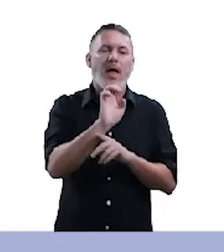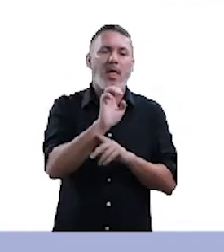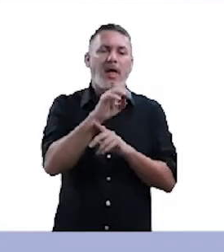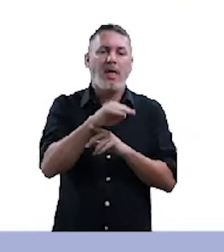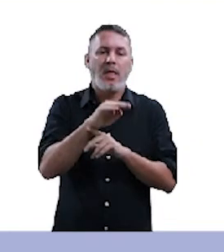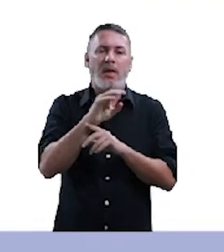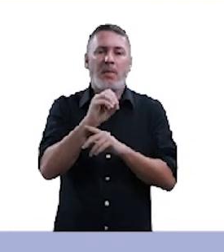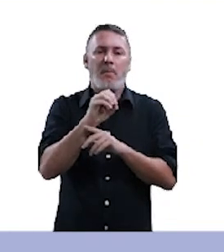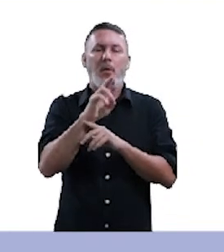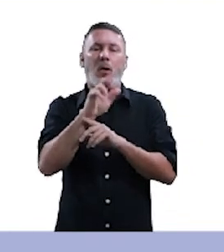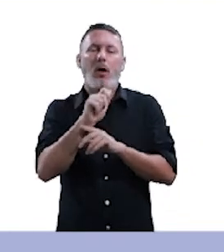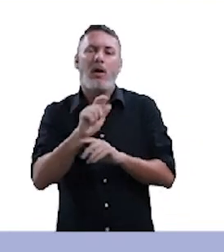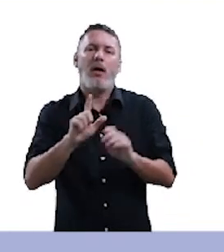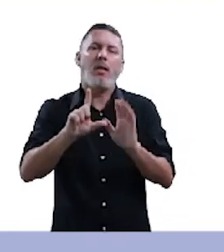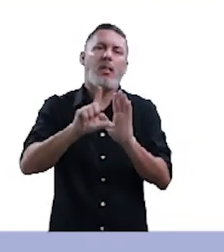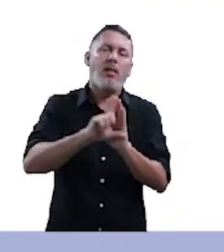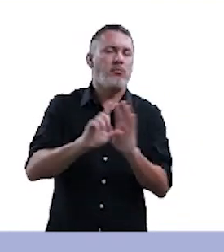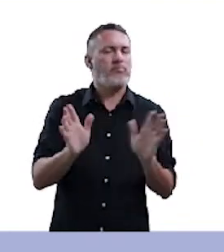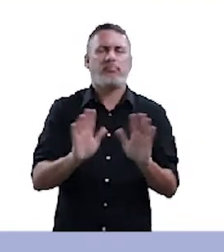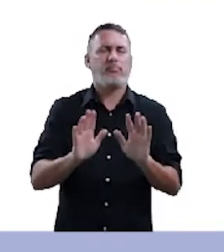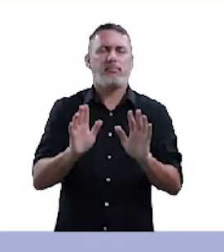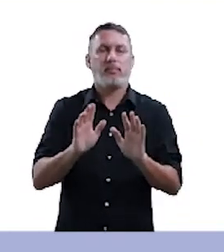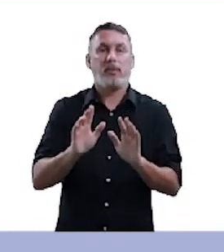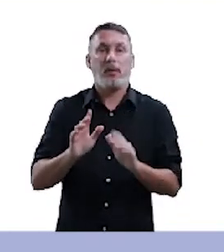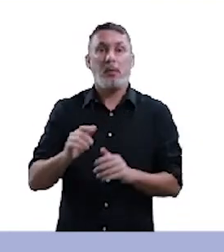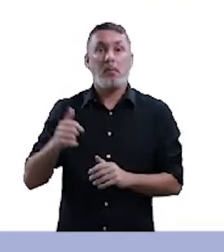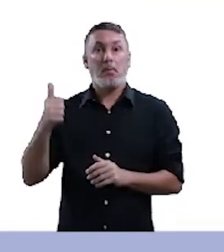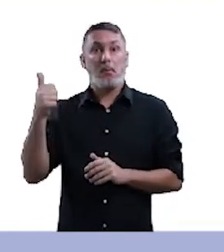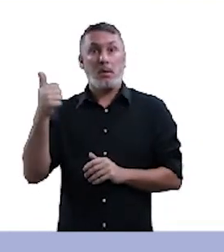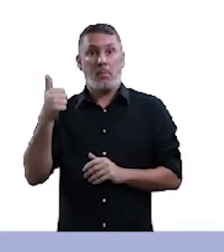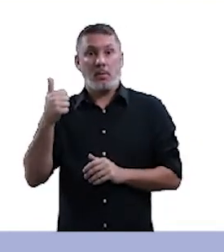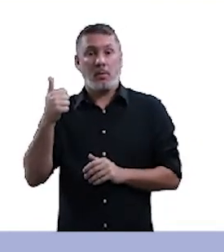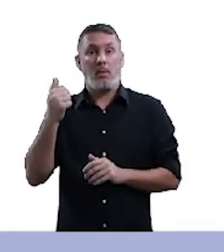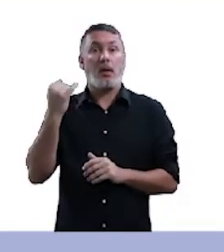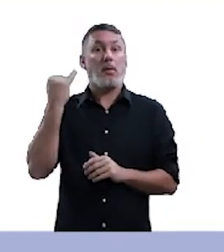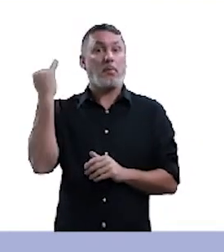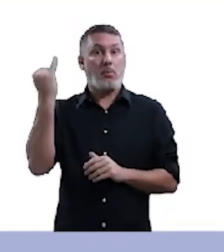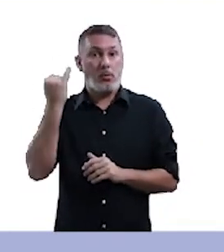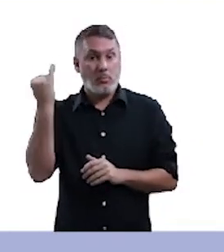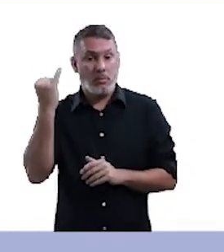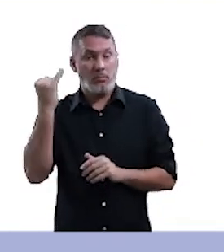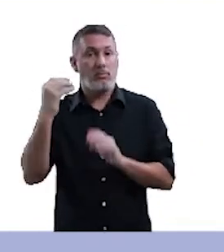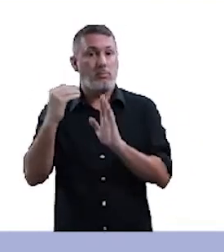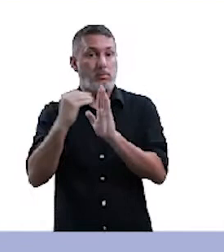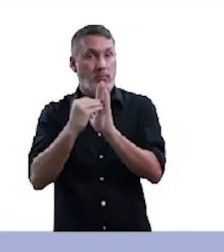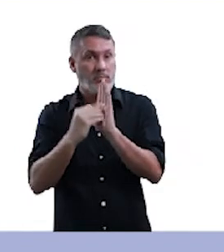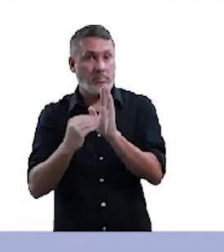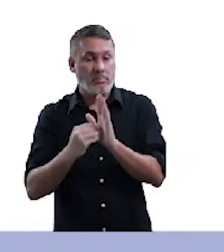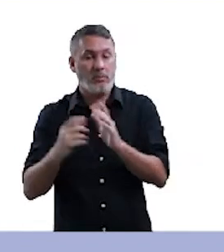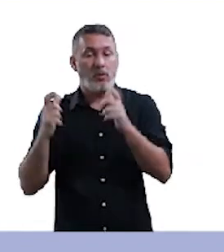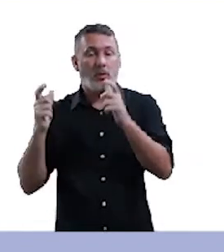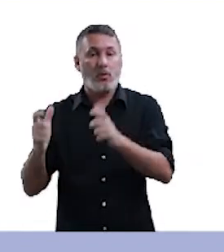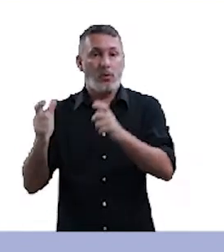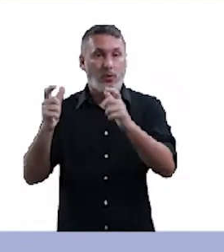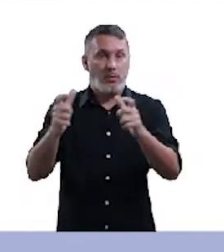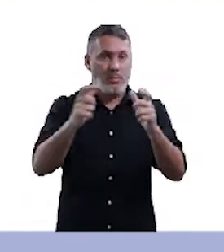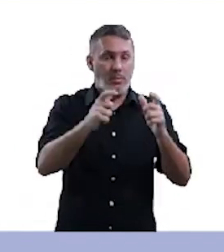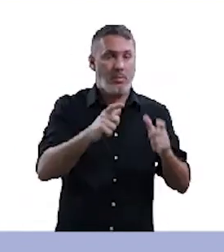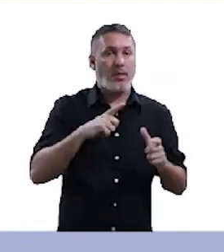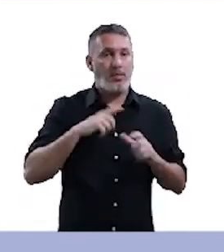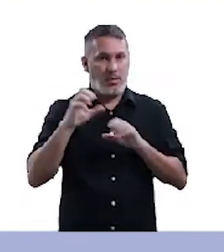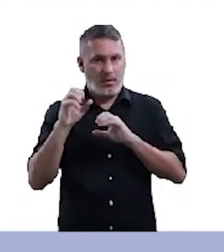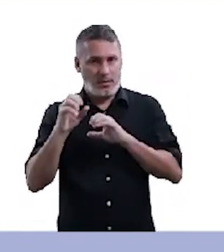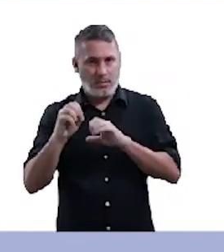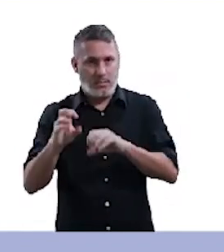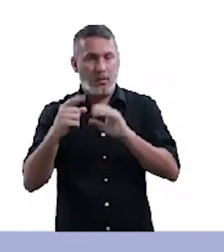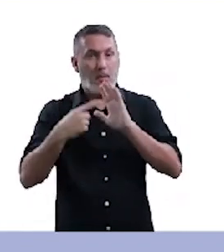brasileira... Não, olha, em primeiro lugar, cabe pontuar que as instituições de ensino apresentam, em sua maioria,